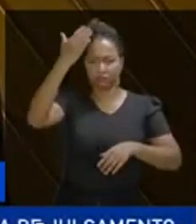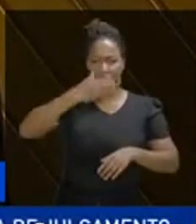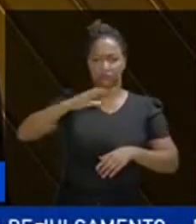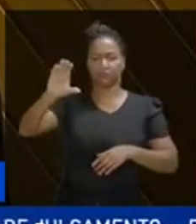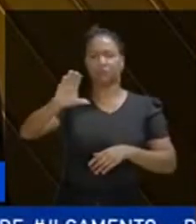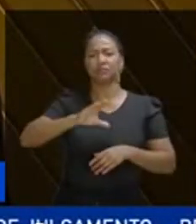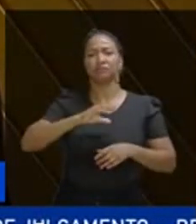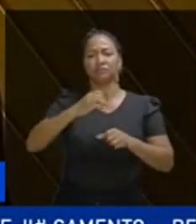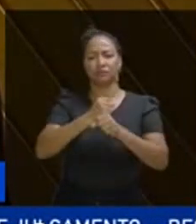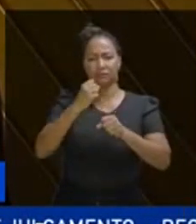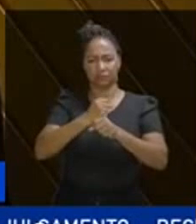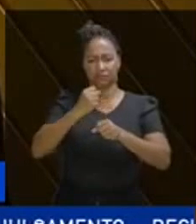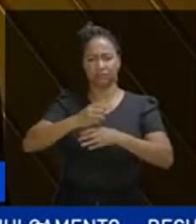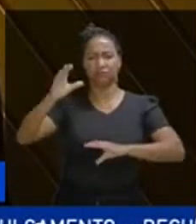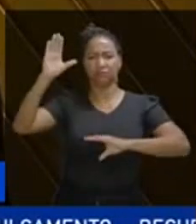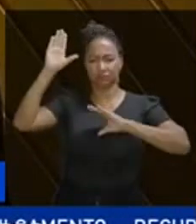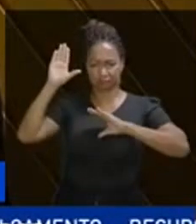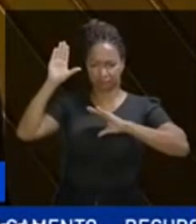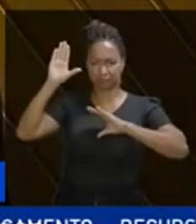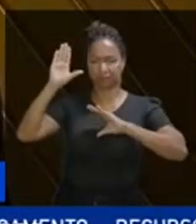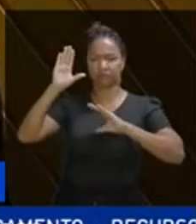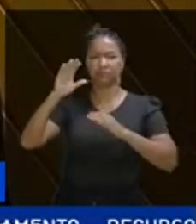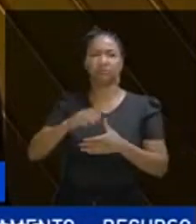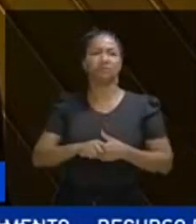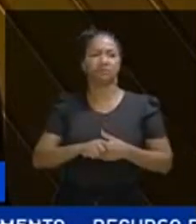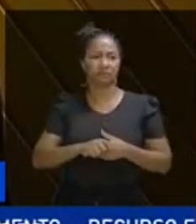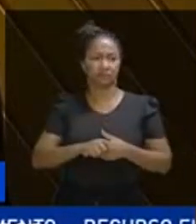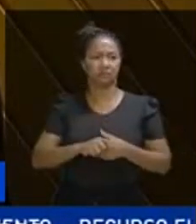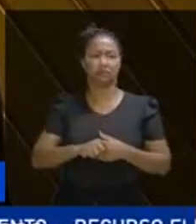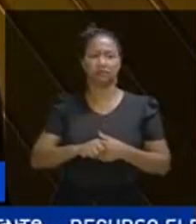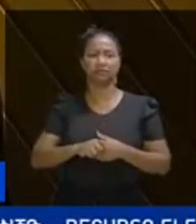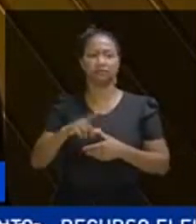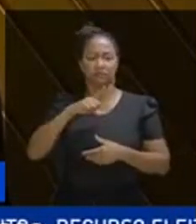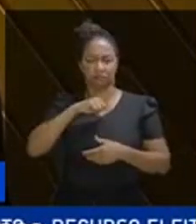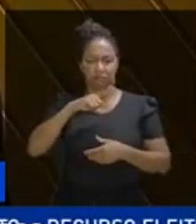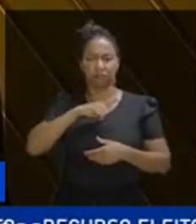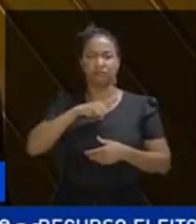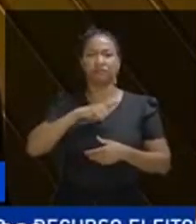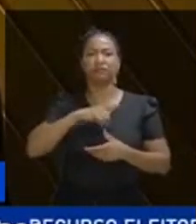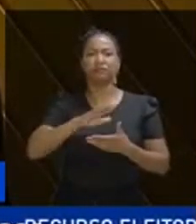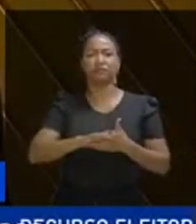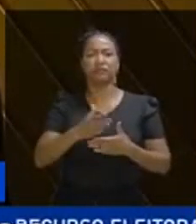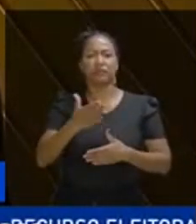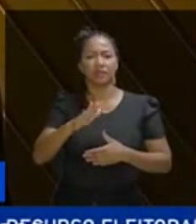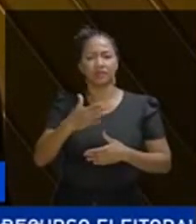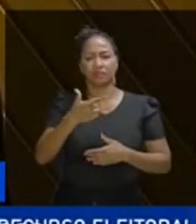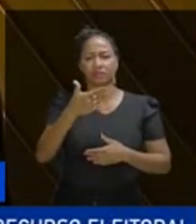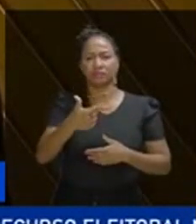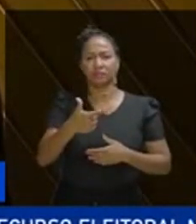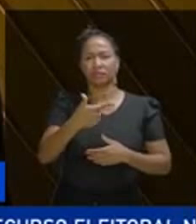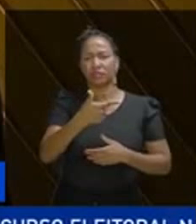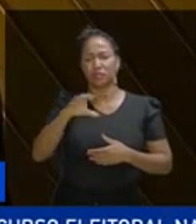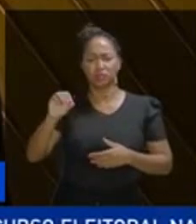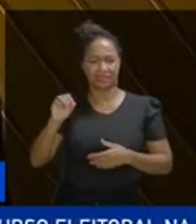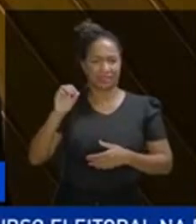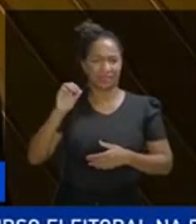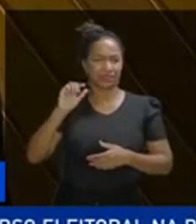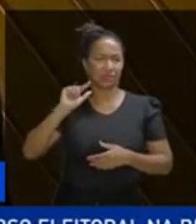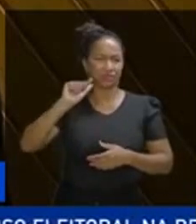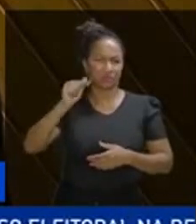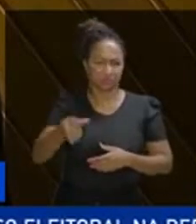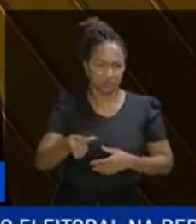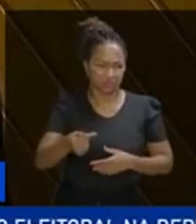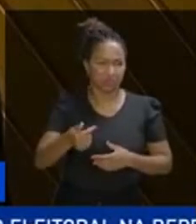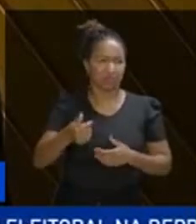contas eleitorais, o candidato ligado à coligação recorrente possui aproximadamente 200 mil seguidores